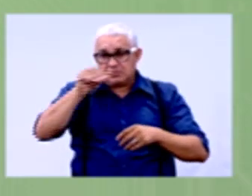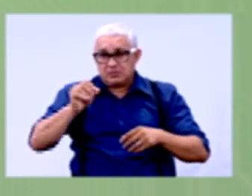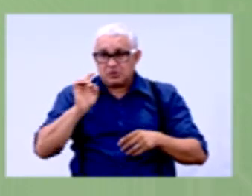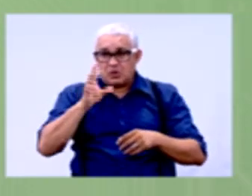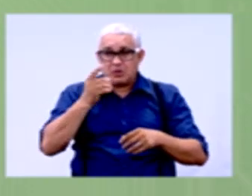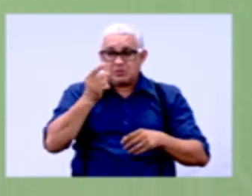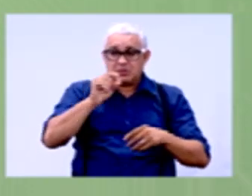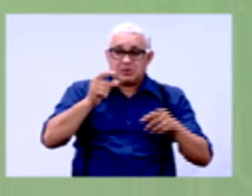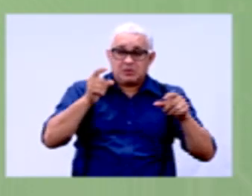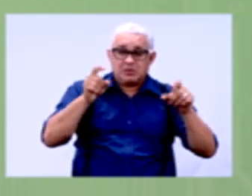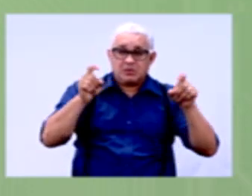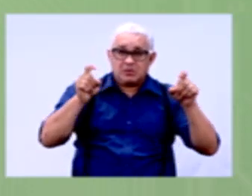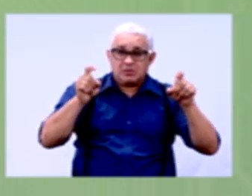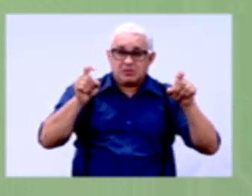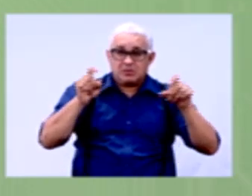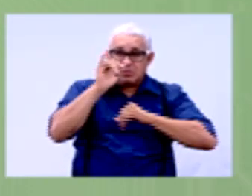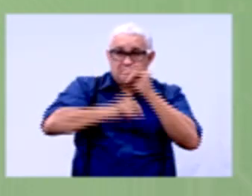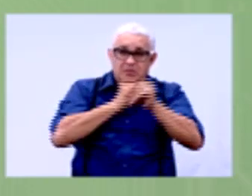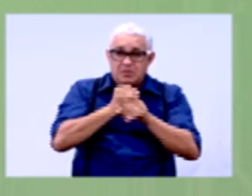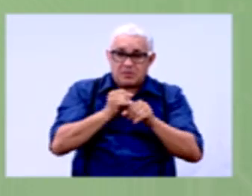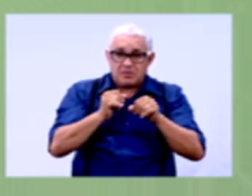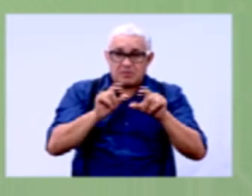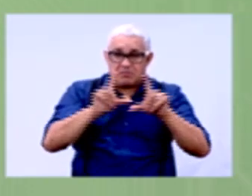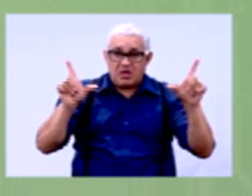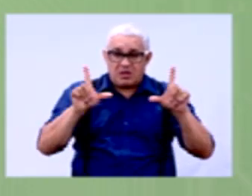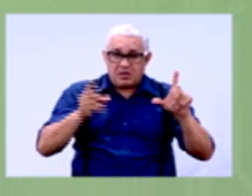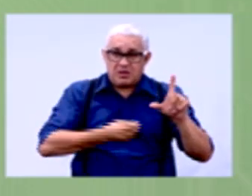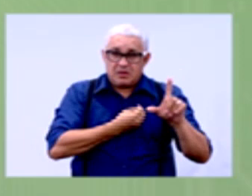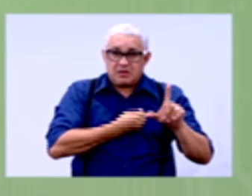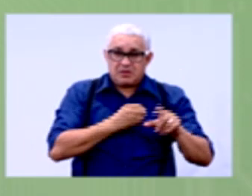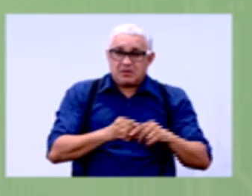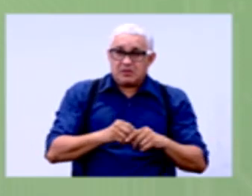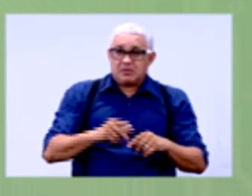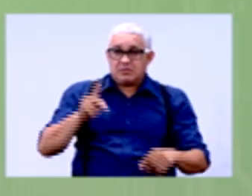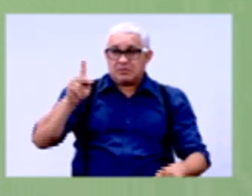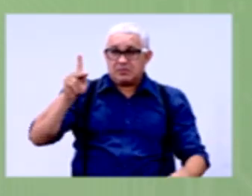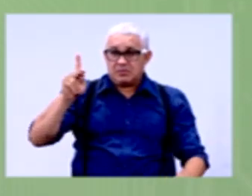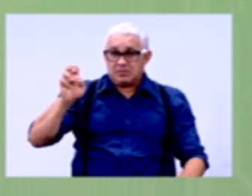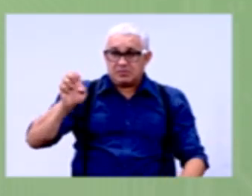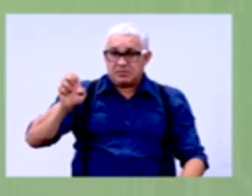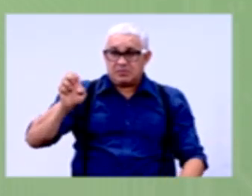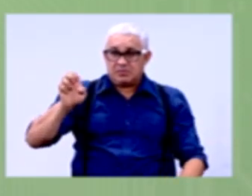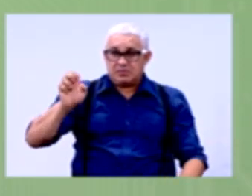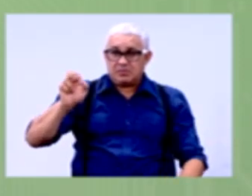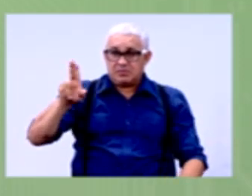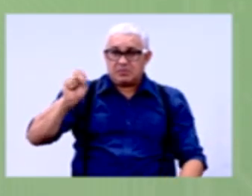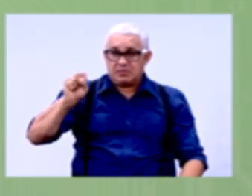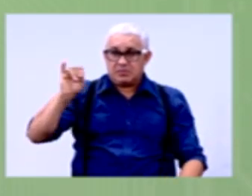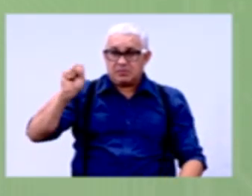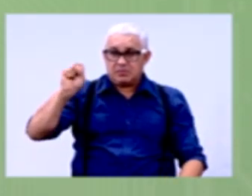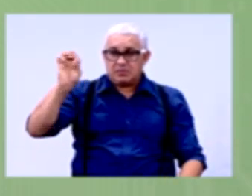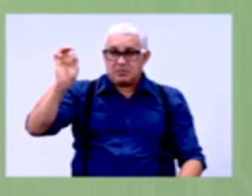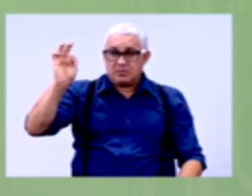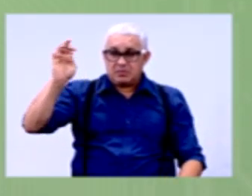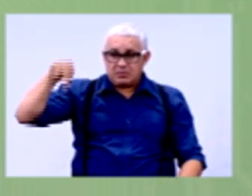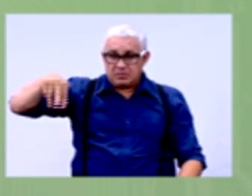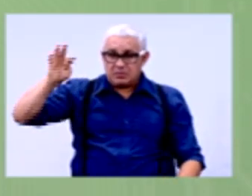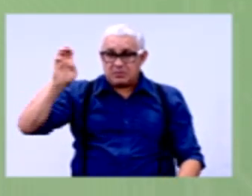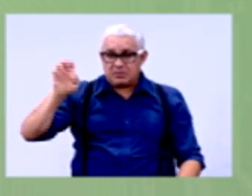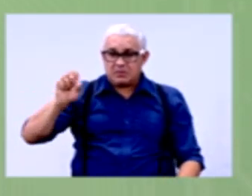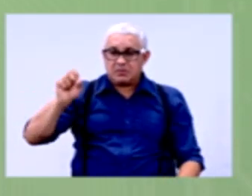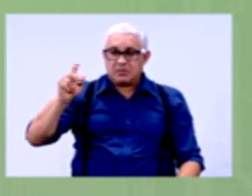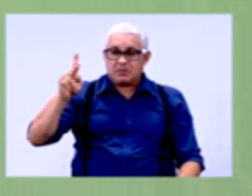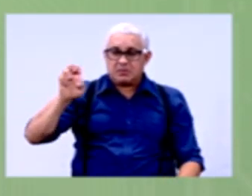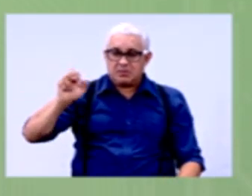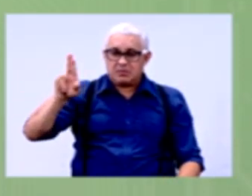janela do navegador aberto. No caso do armazenamento persistente, conforme o professor Zé Márcio citou, né, um armazenamento local